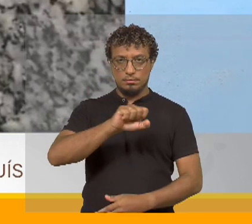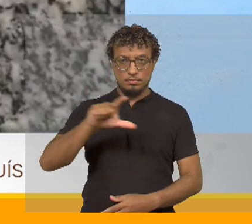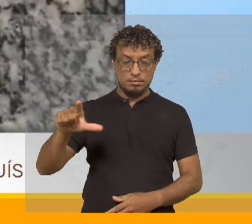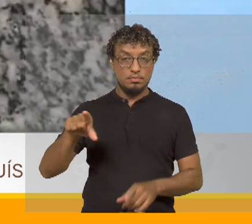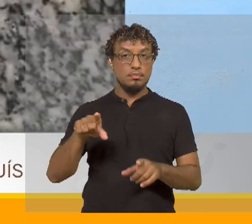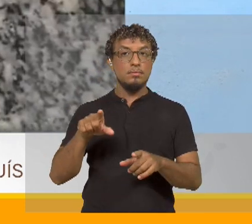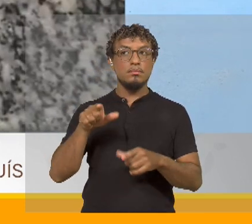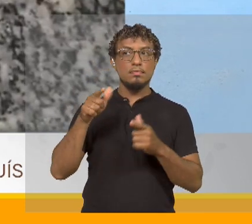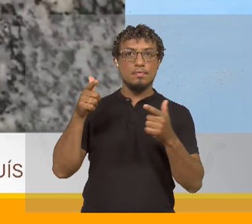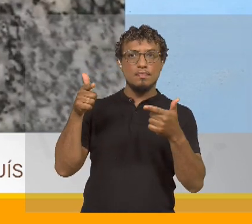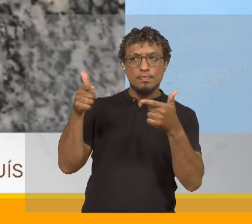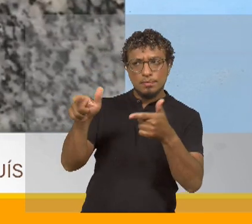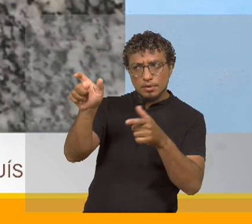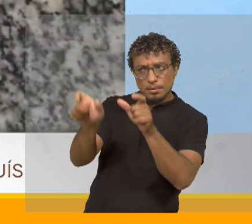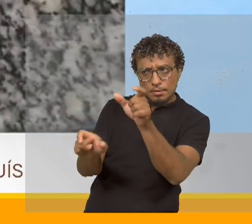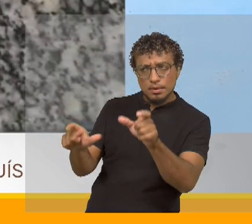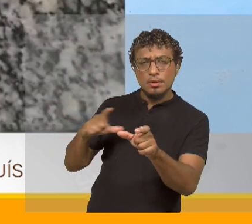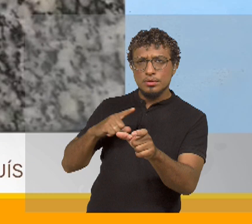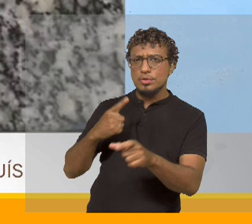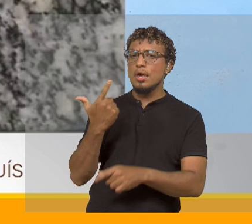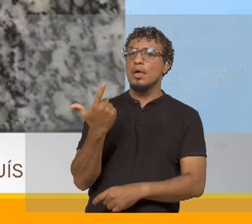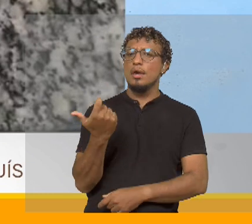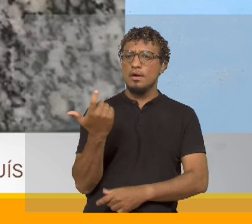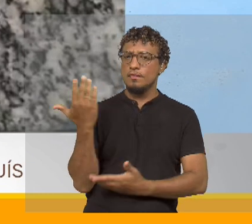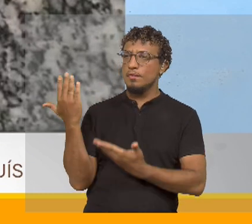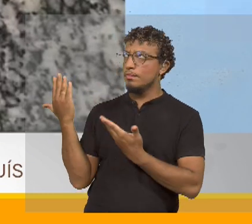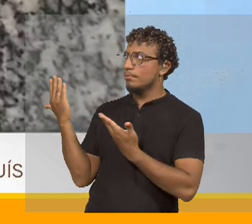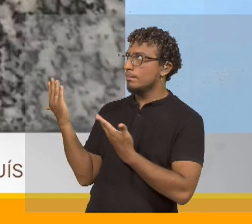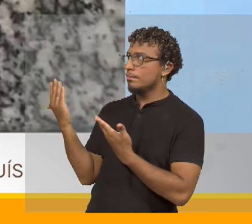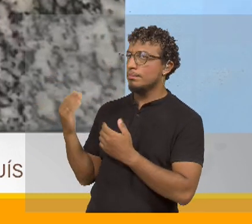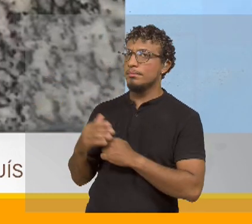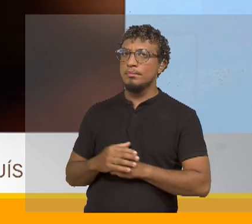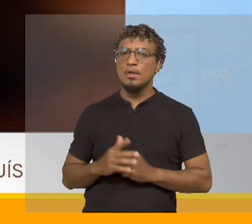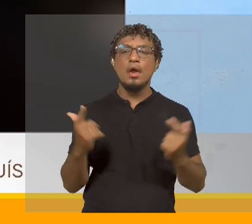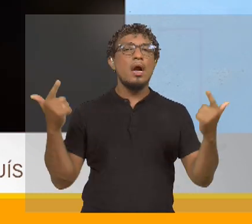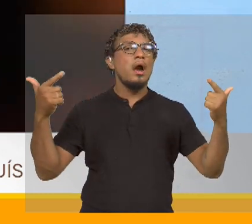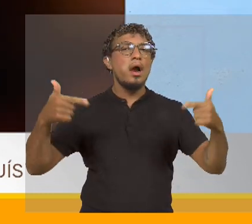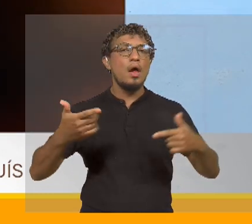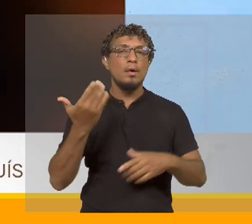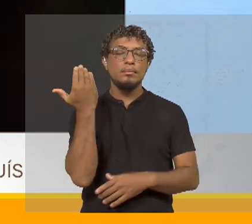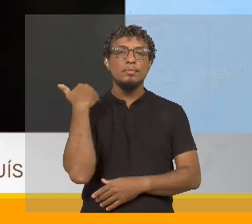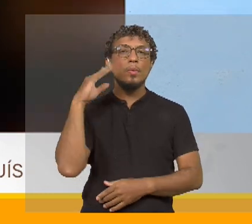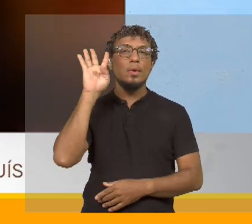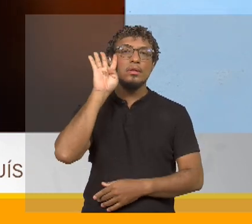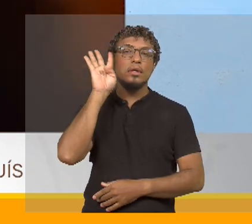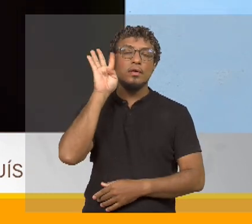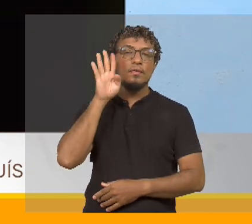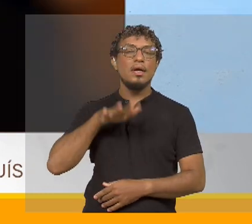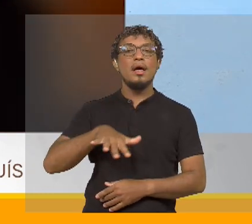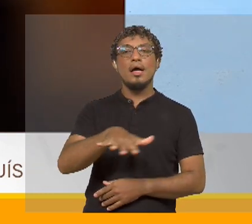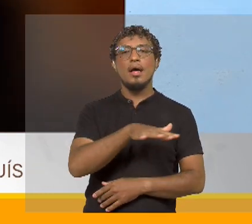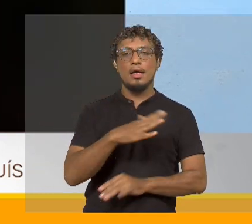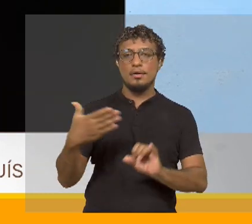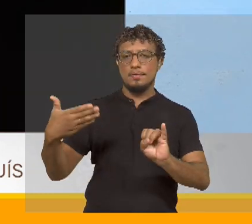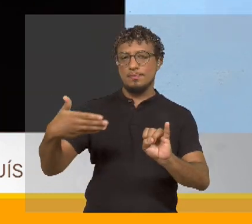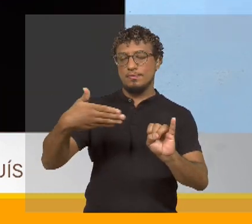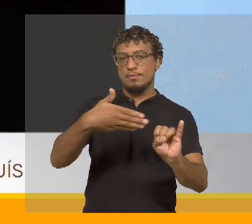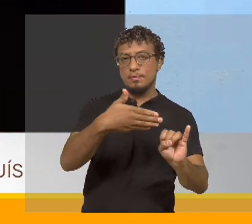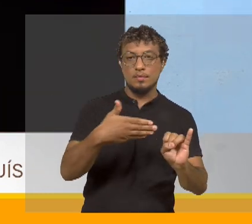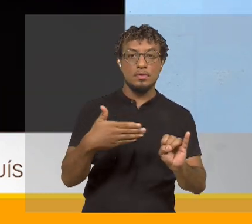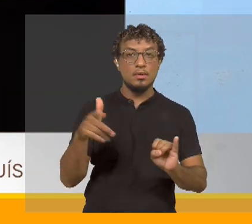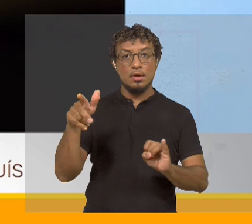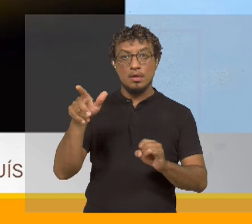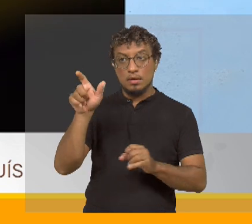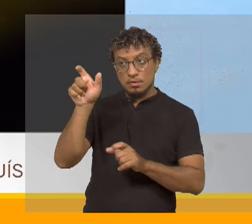Com os assaltantes, foi apreendido um revólver. O assalto aconteceu na última quarta-feira, na área Itaquibacanga, quando